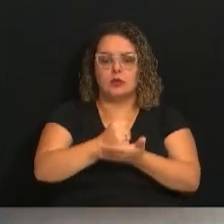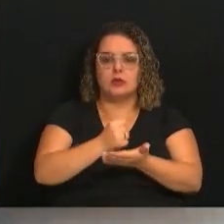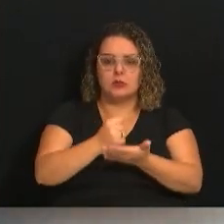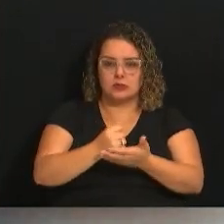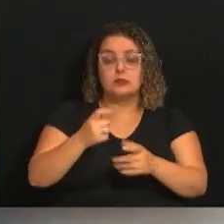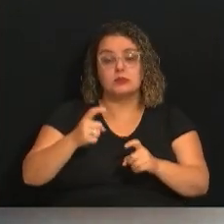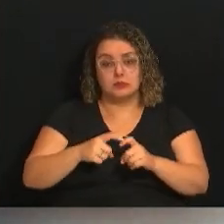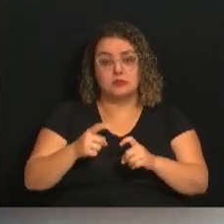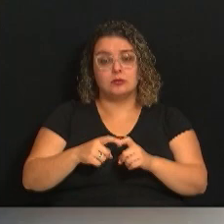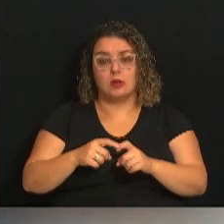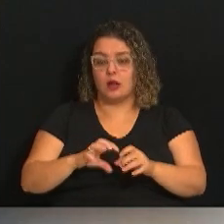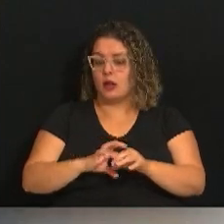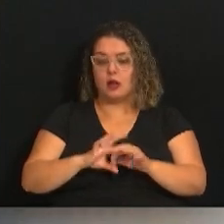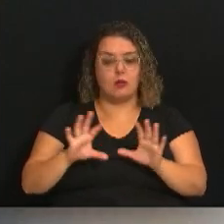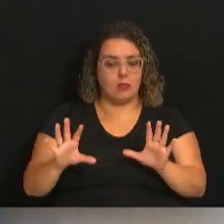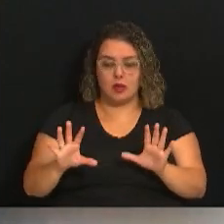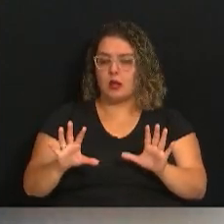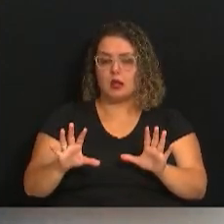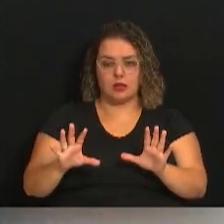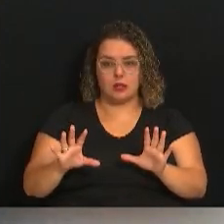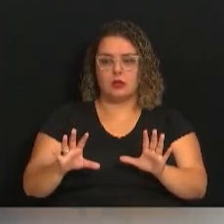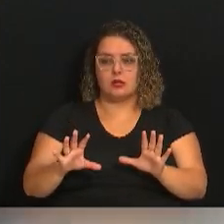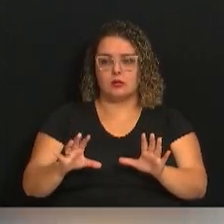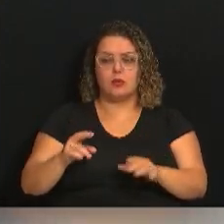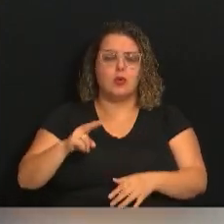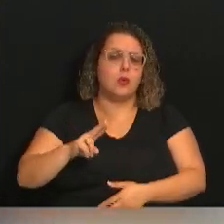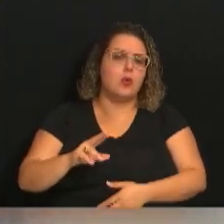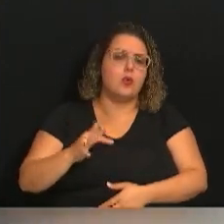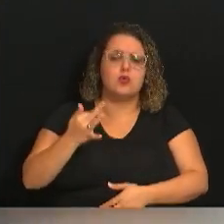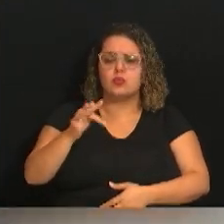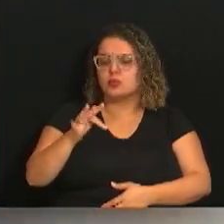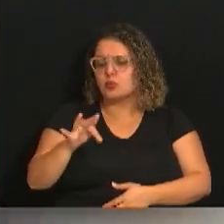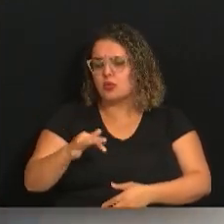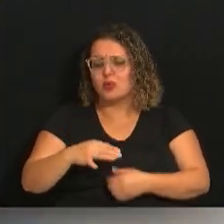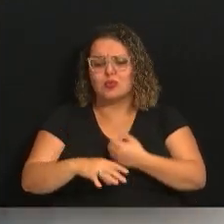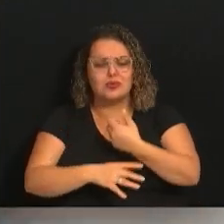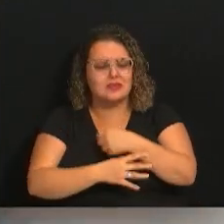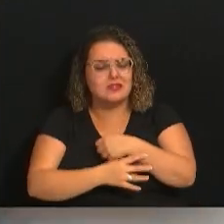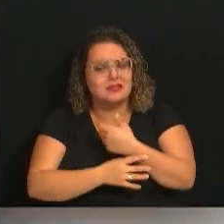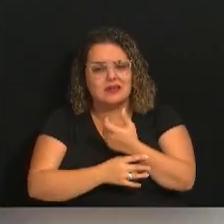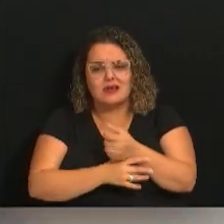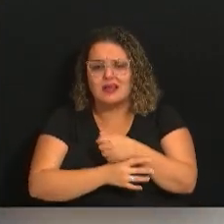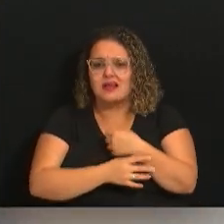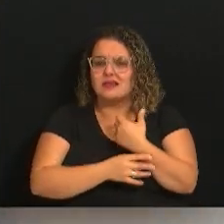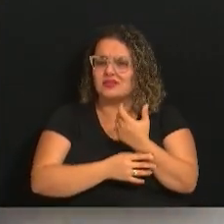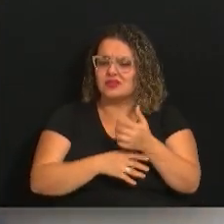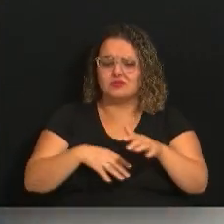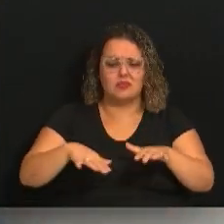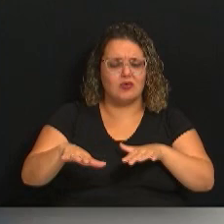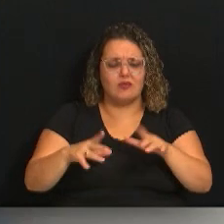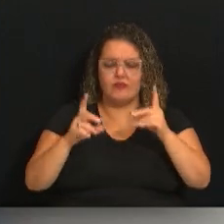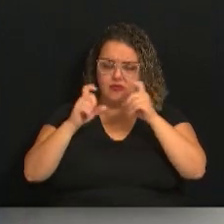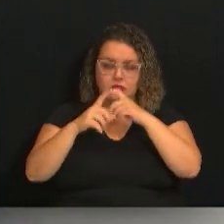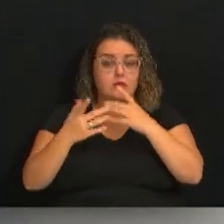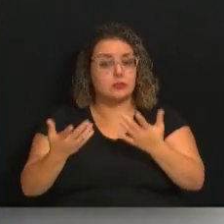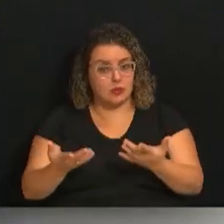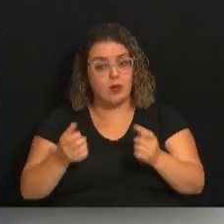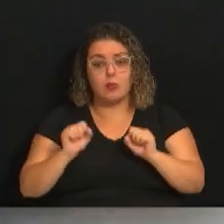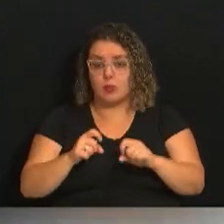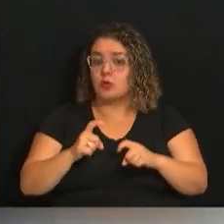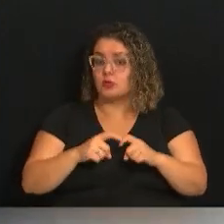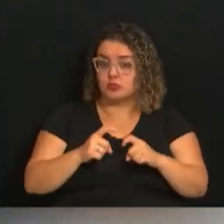ela está apta. Ou a pessoa que tem dores articulares, alguma dificuldade de movimentação, enfim, pode ser encaminhado